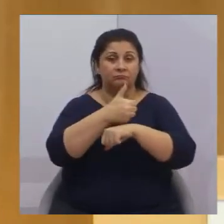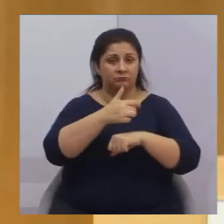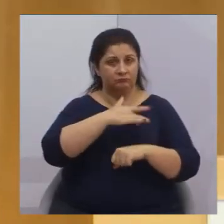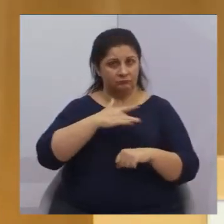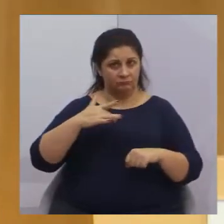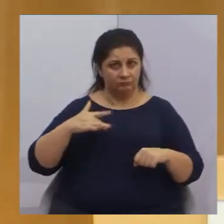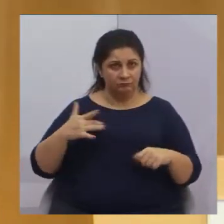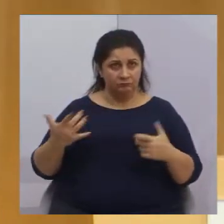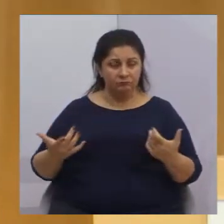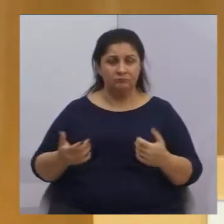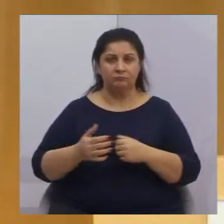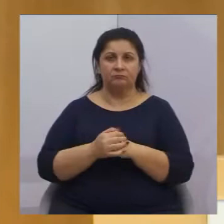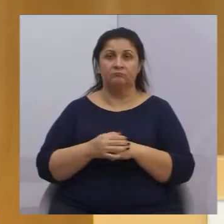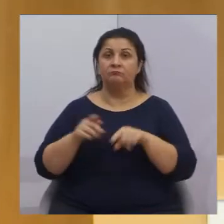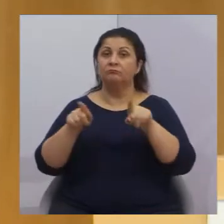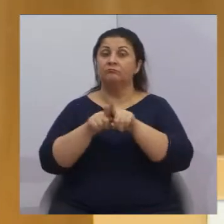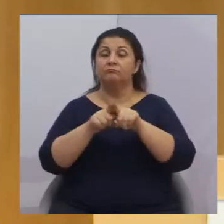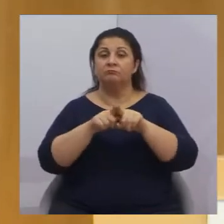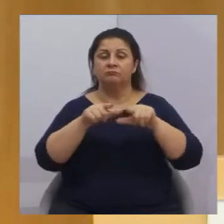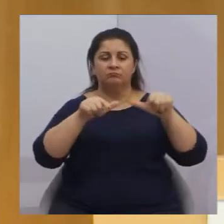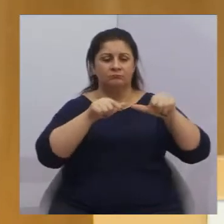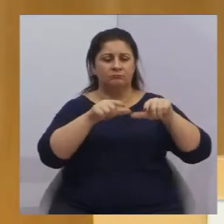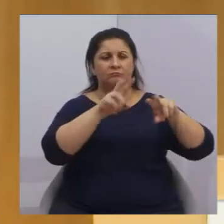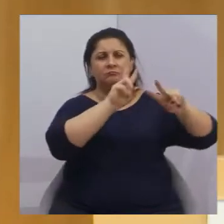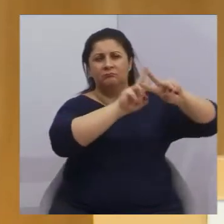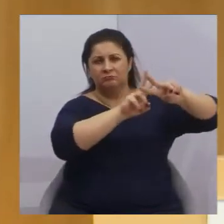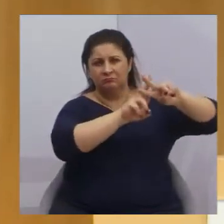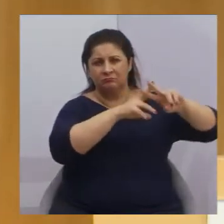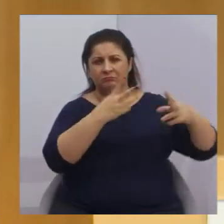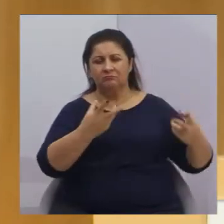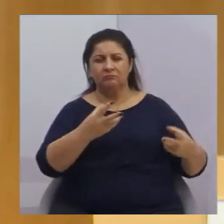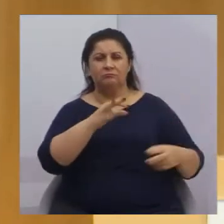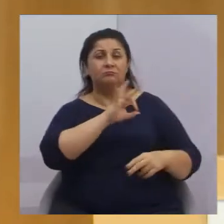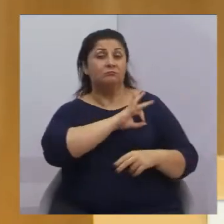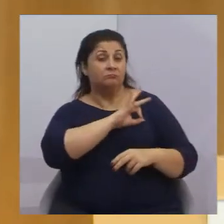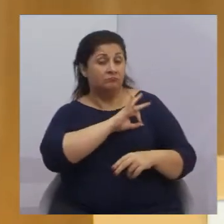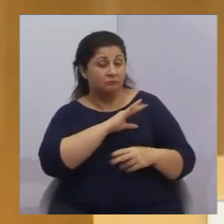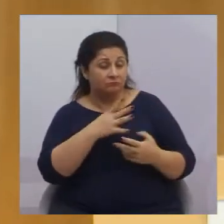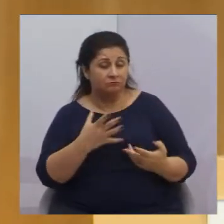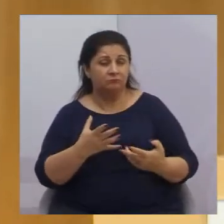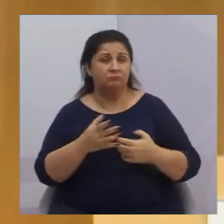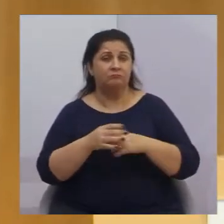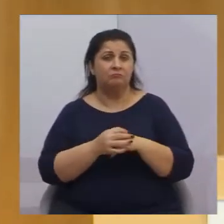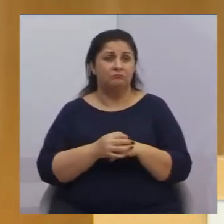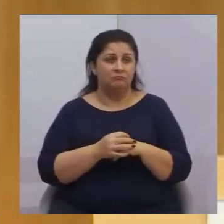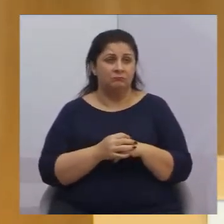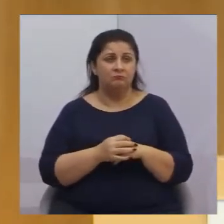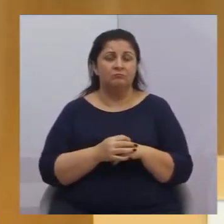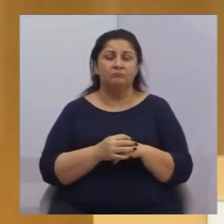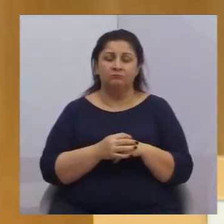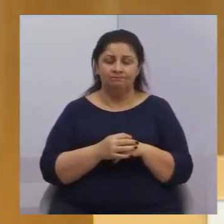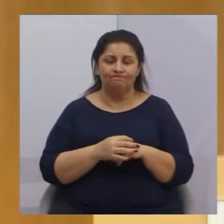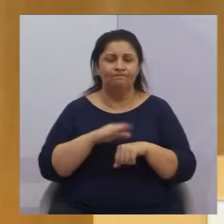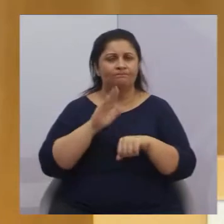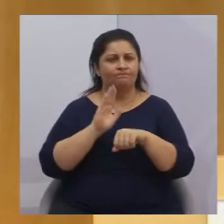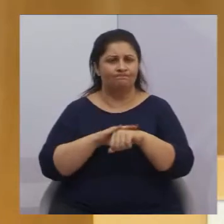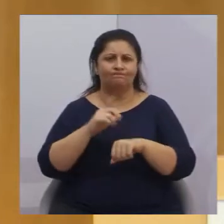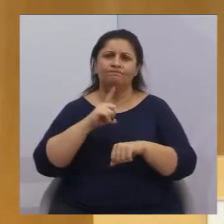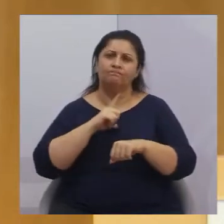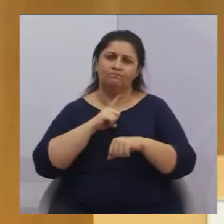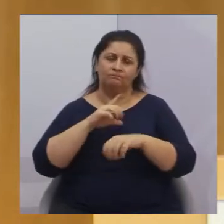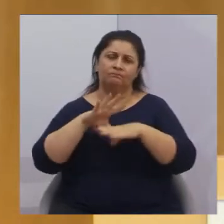né, carcereiros, policiais, algumas entre as profissões que são as mais citadas como